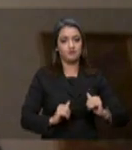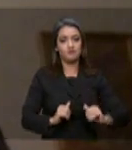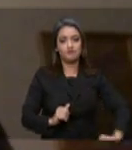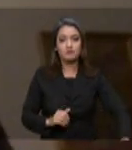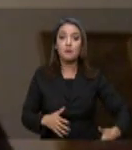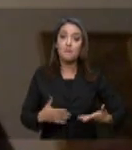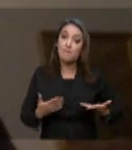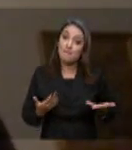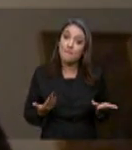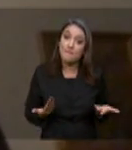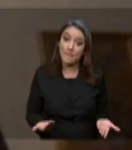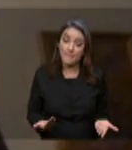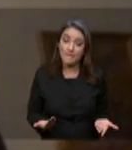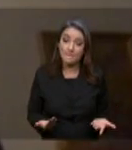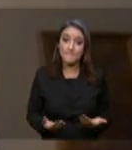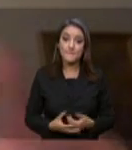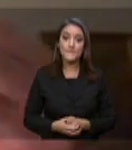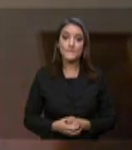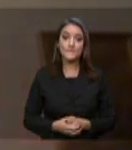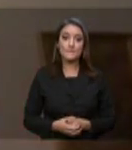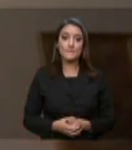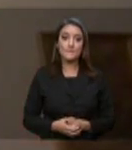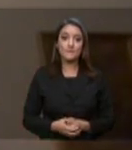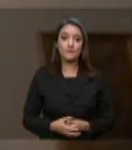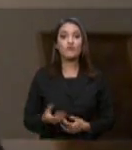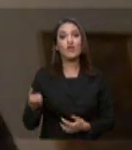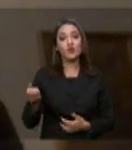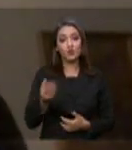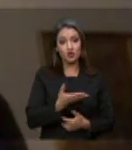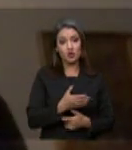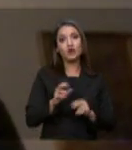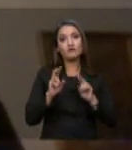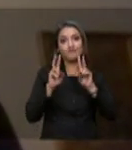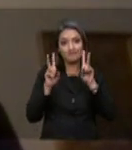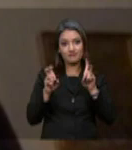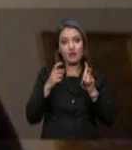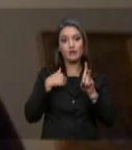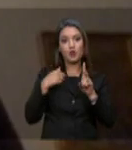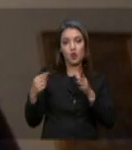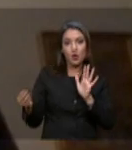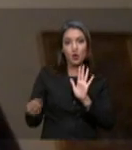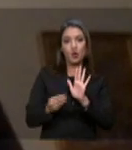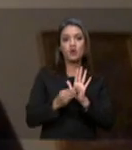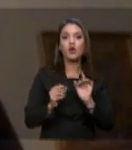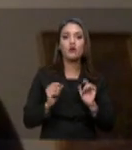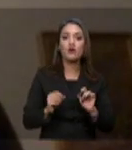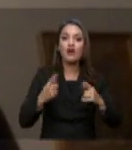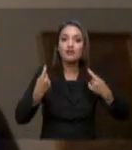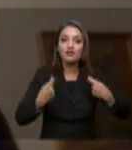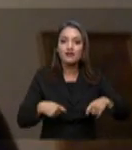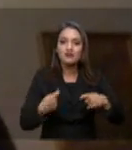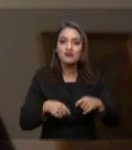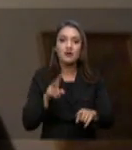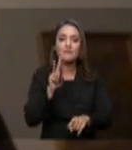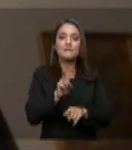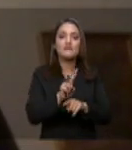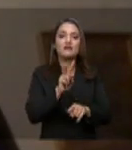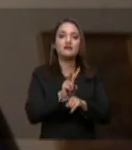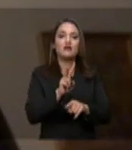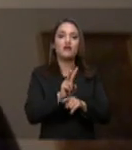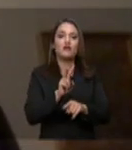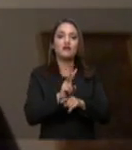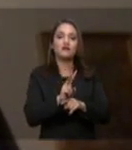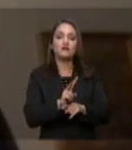e se é assim um novo tópico por mim aberto da necessária preservação da